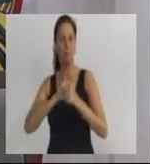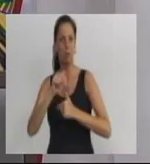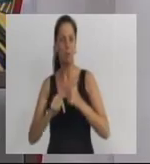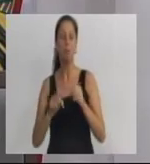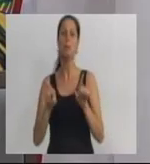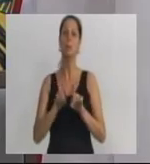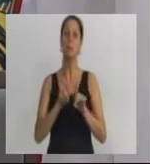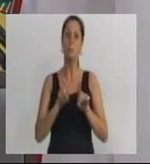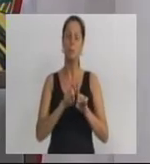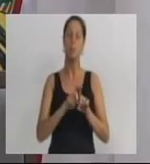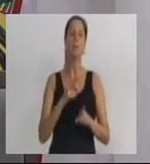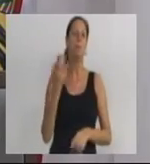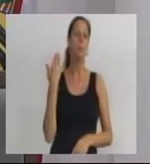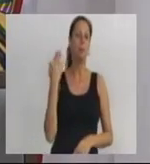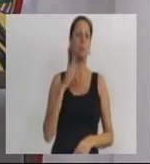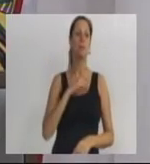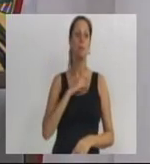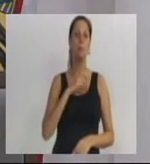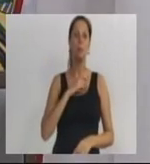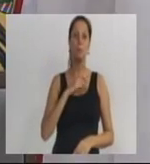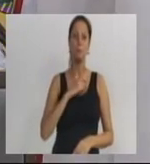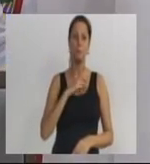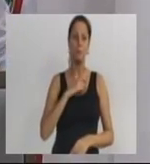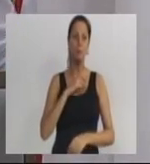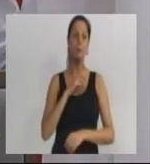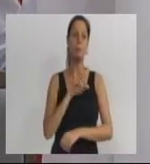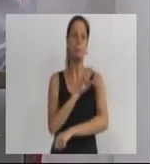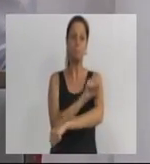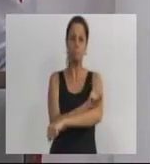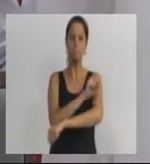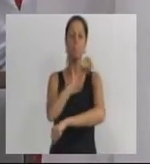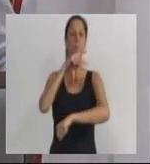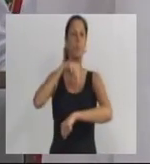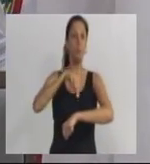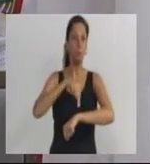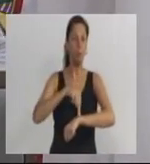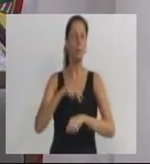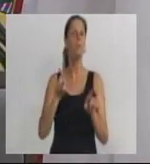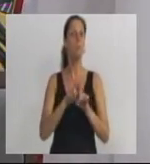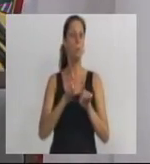assim também no bairro de Fidelis está sendo contemplados